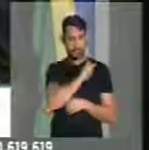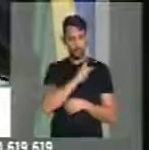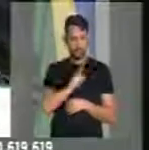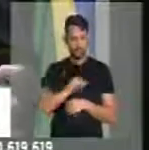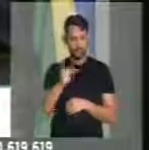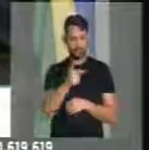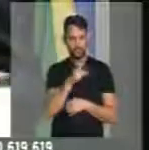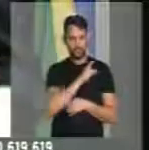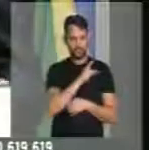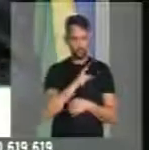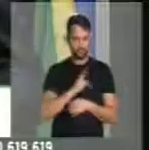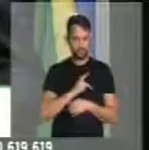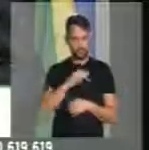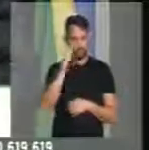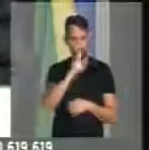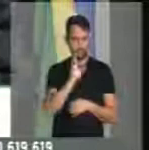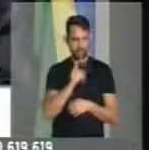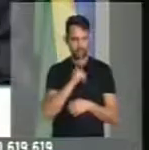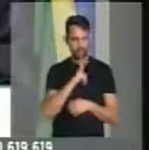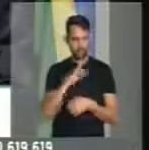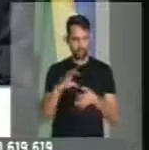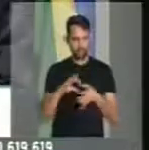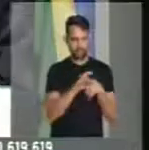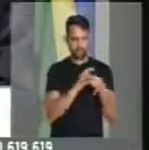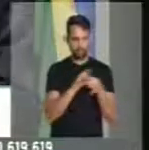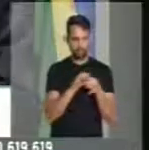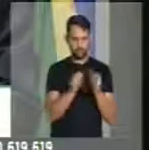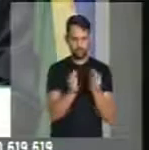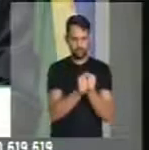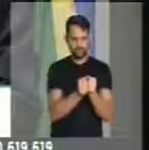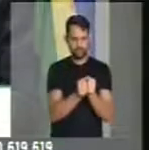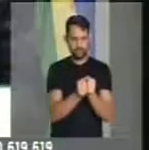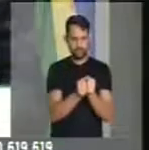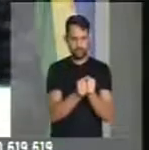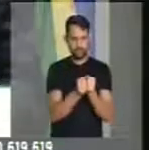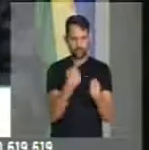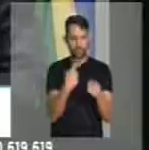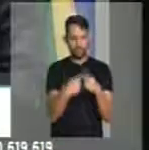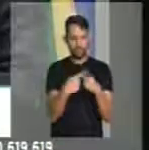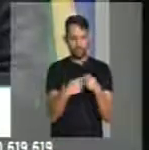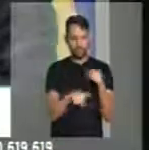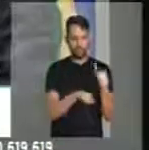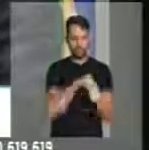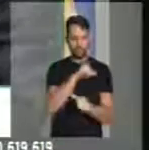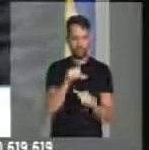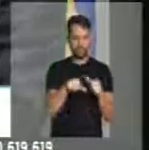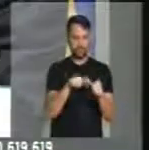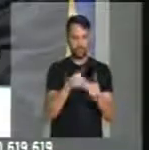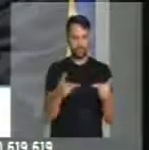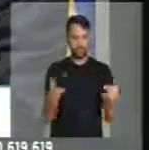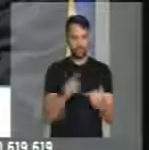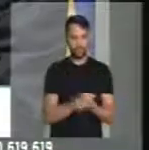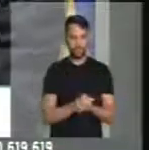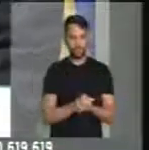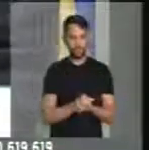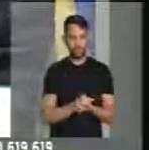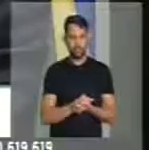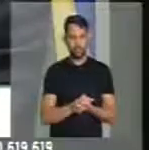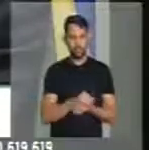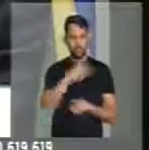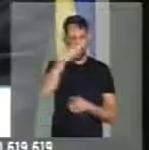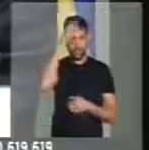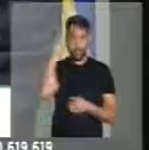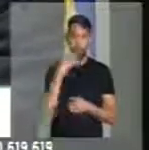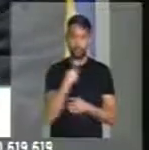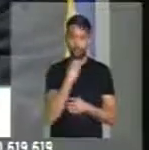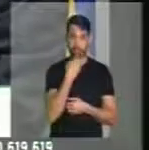presidente e vice-presidente da República são siameses. Por que é que não mudaram isso? E o Michel foi